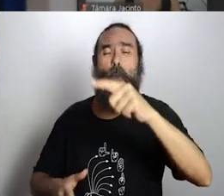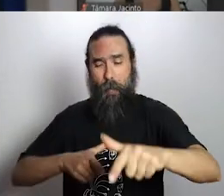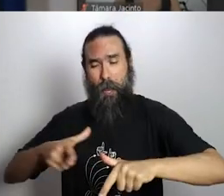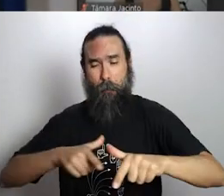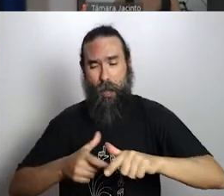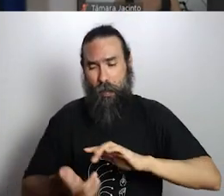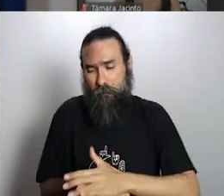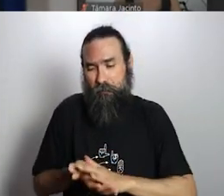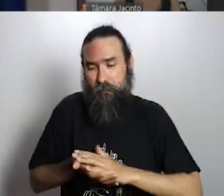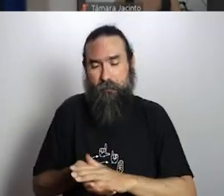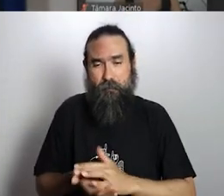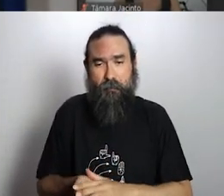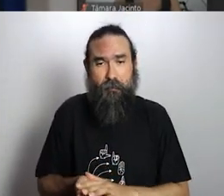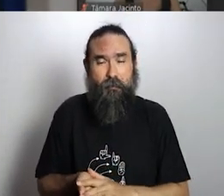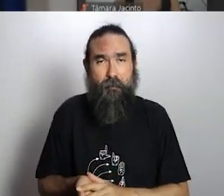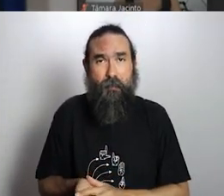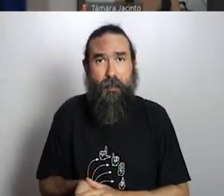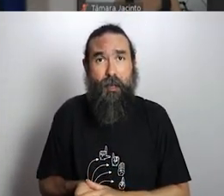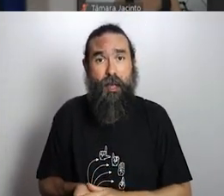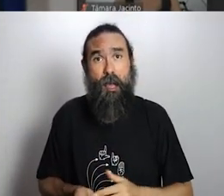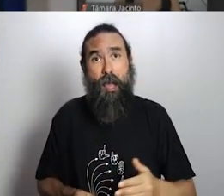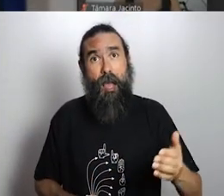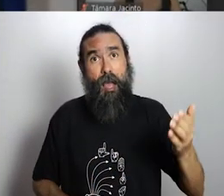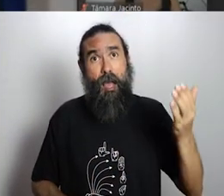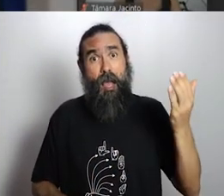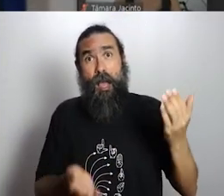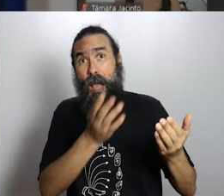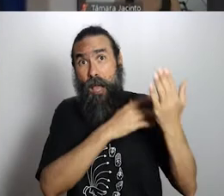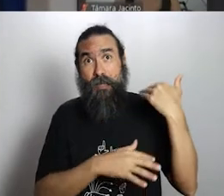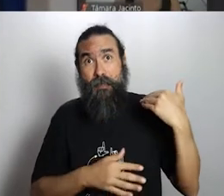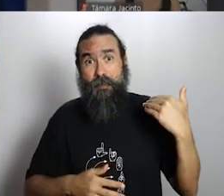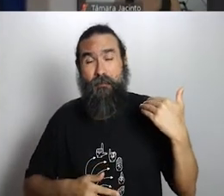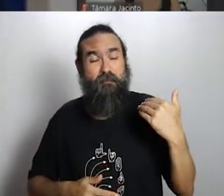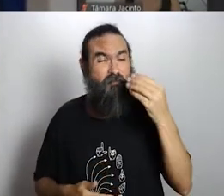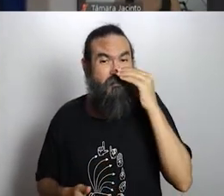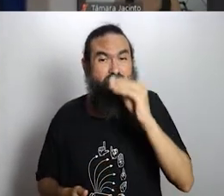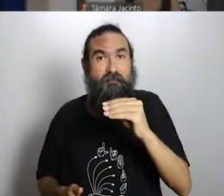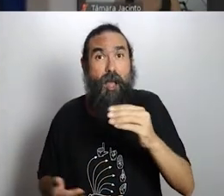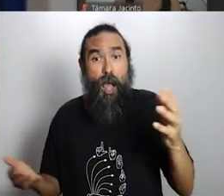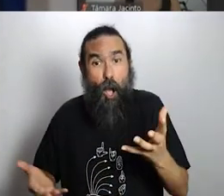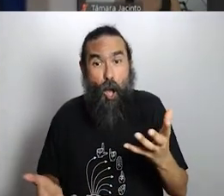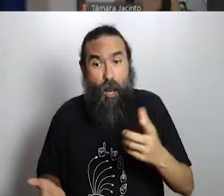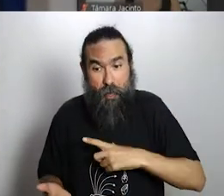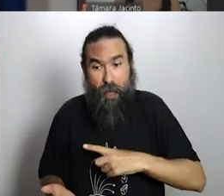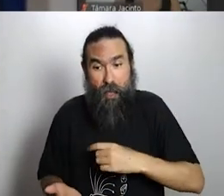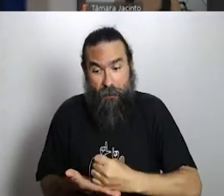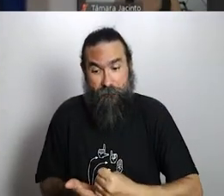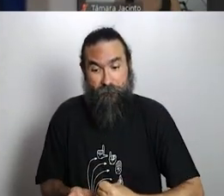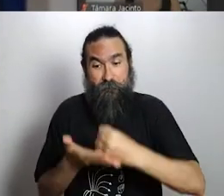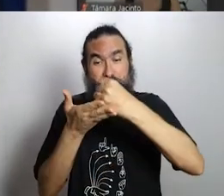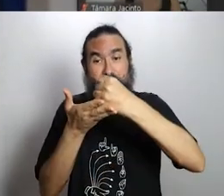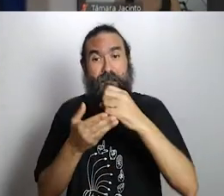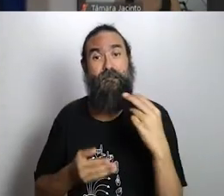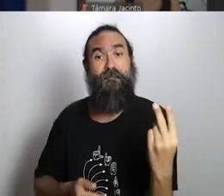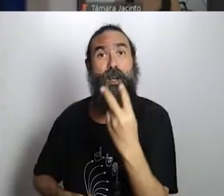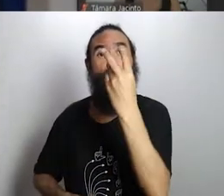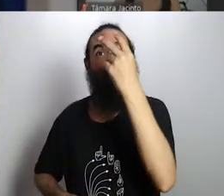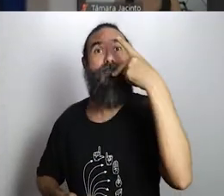e agora a diferença que era. O público que valorizava, que sempre valorizou...